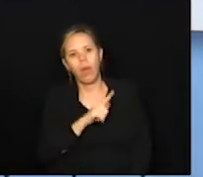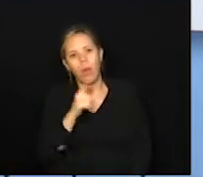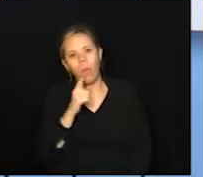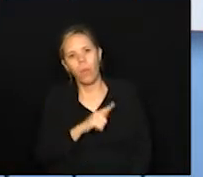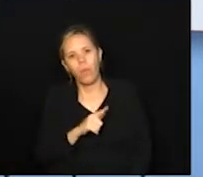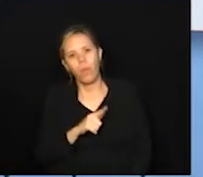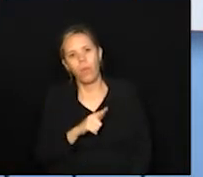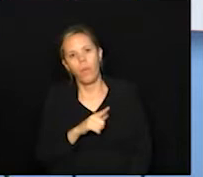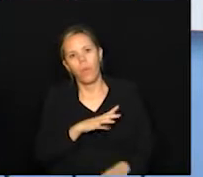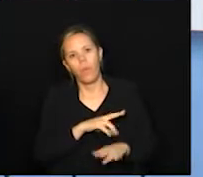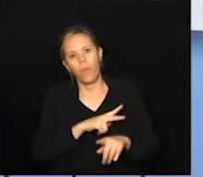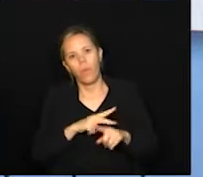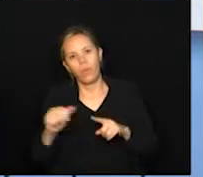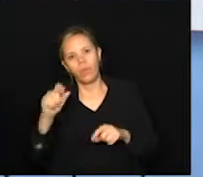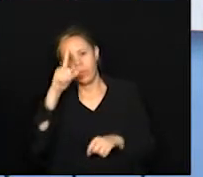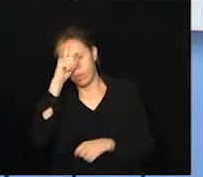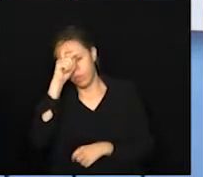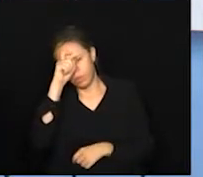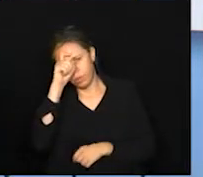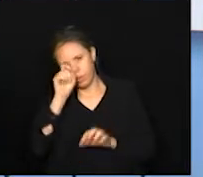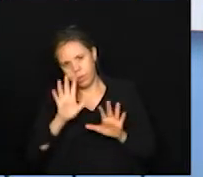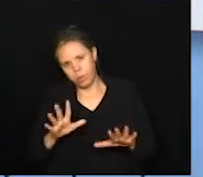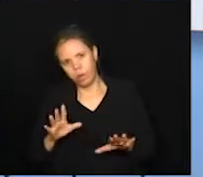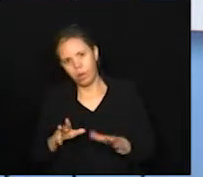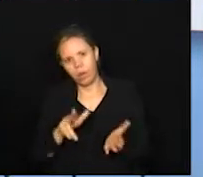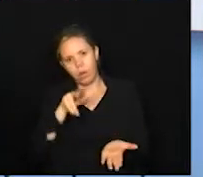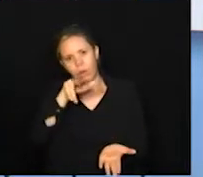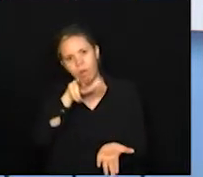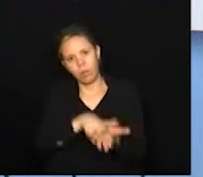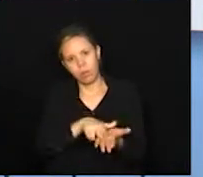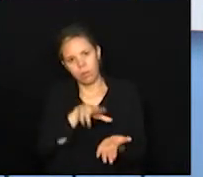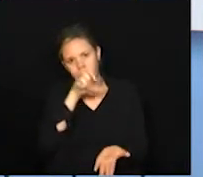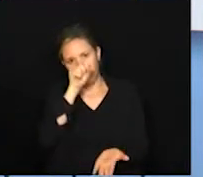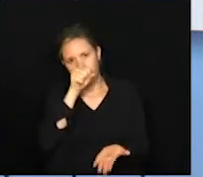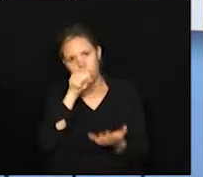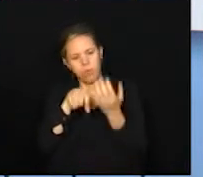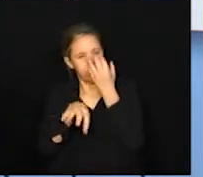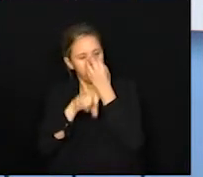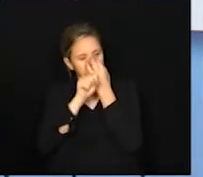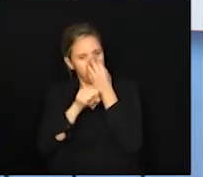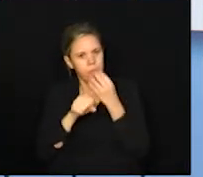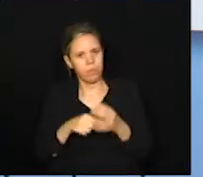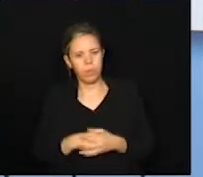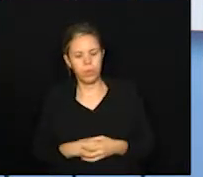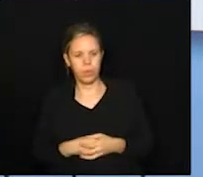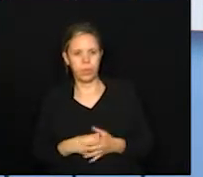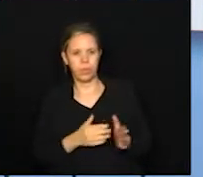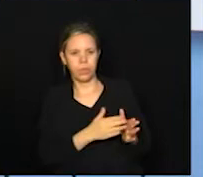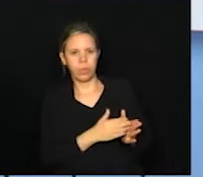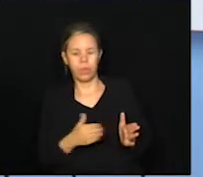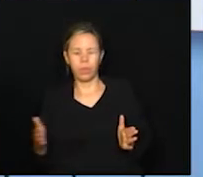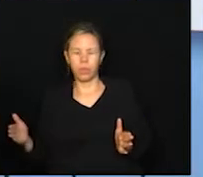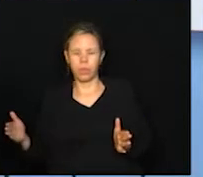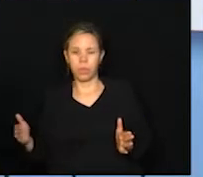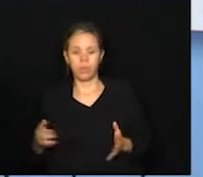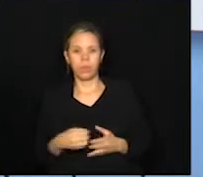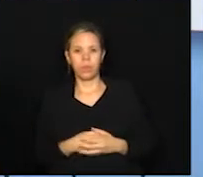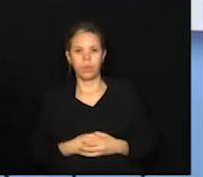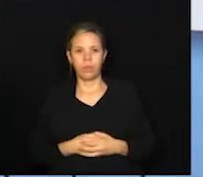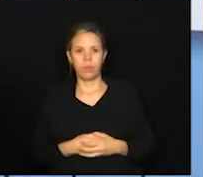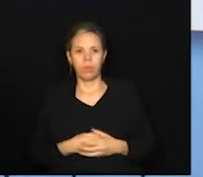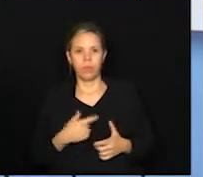aí sair do hospital, apesar dessa intubação. E a gente sabe que são desde